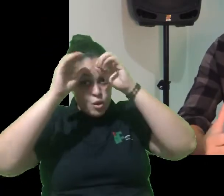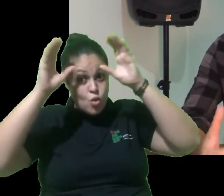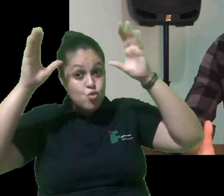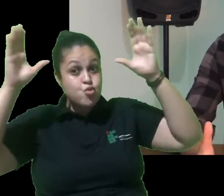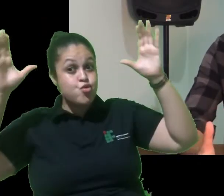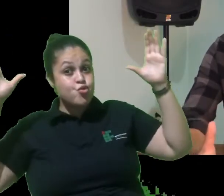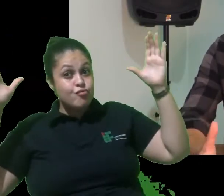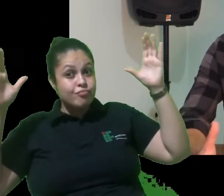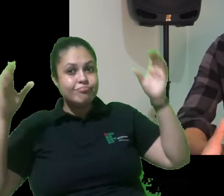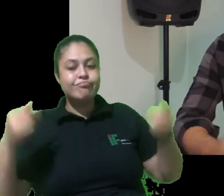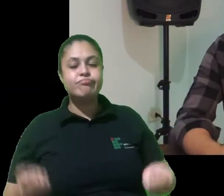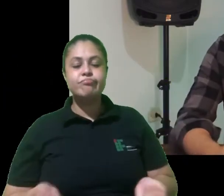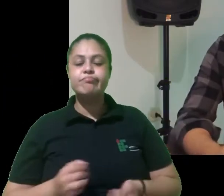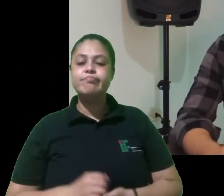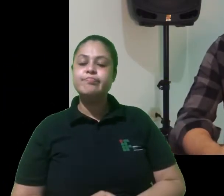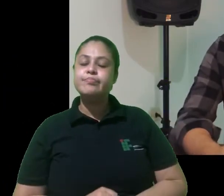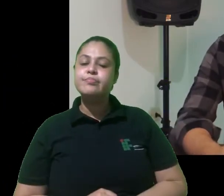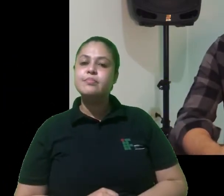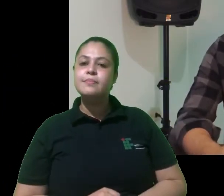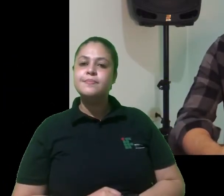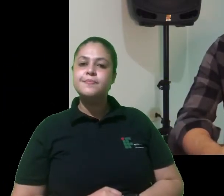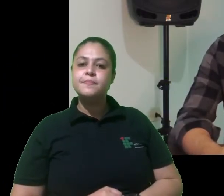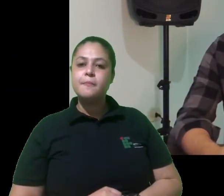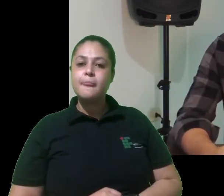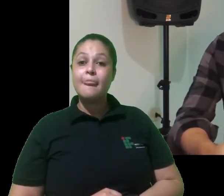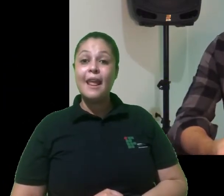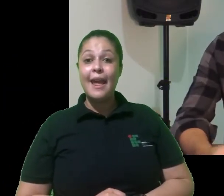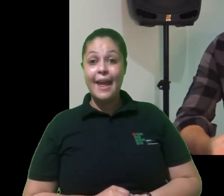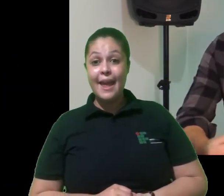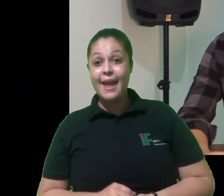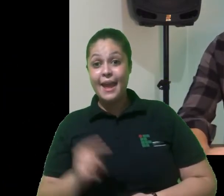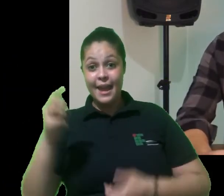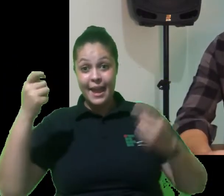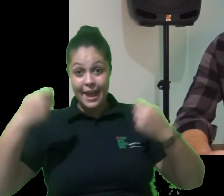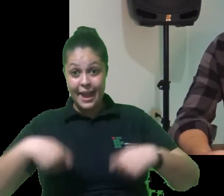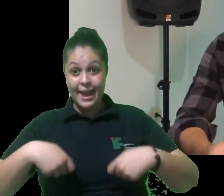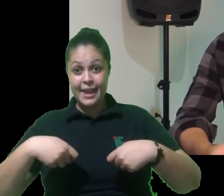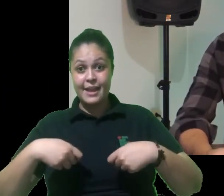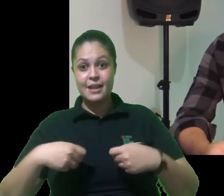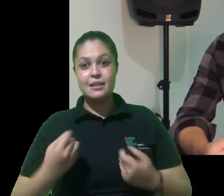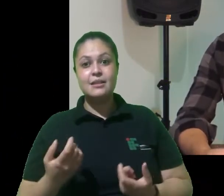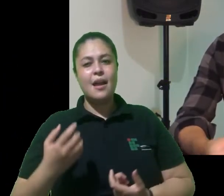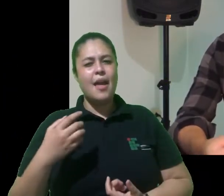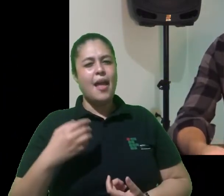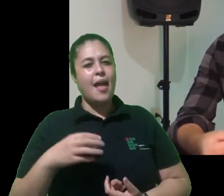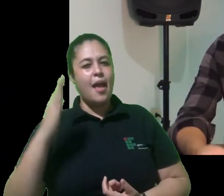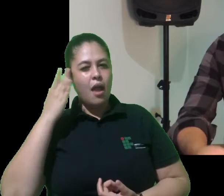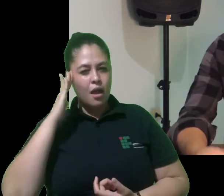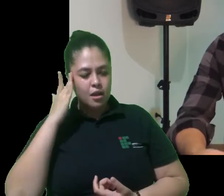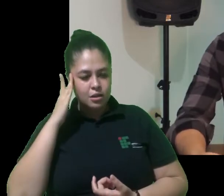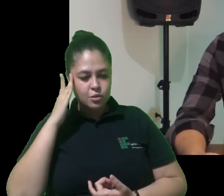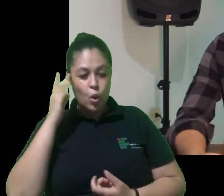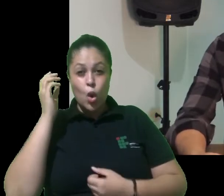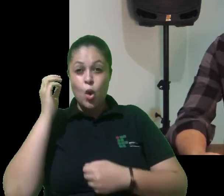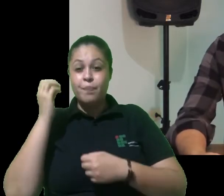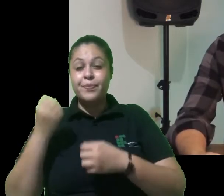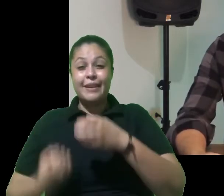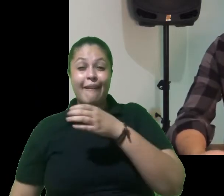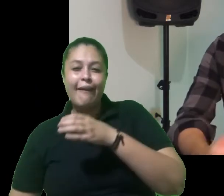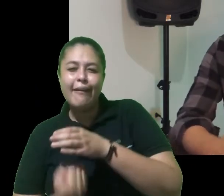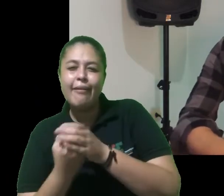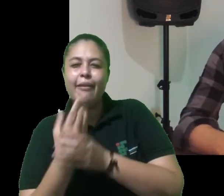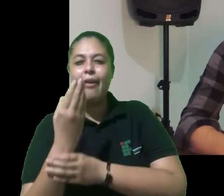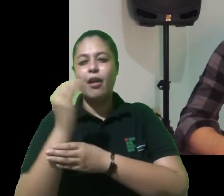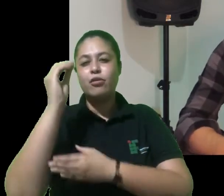mais abrangente de dada espacialidade. Esse espaço é considerado construído na